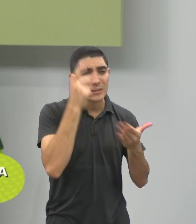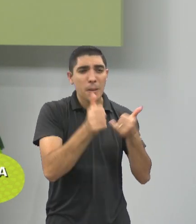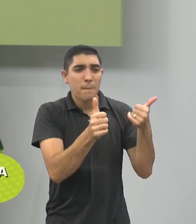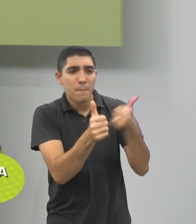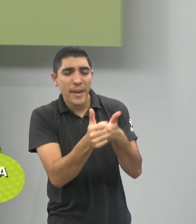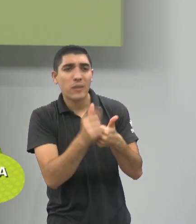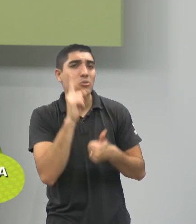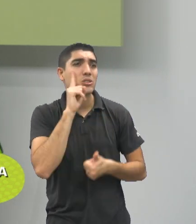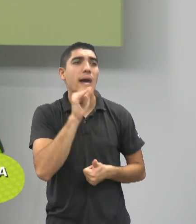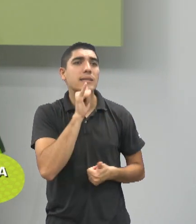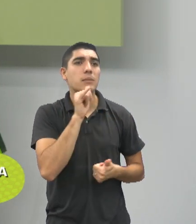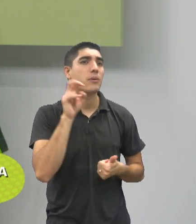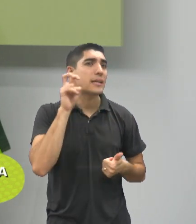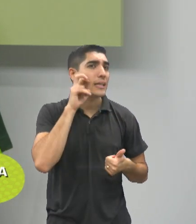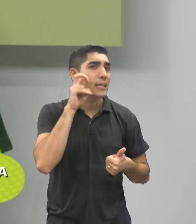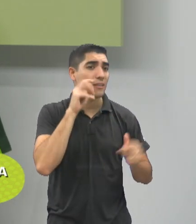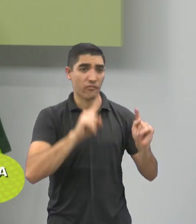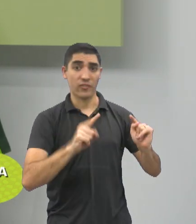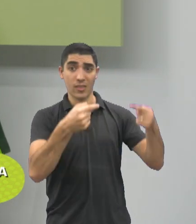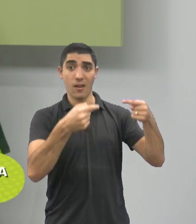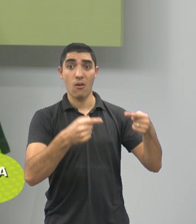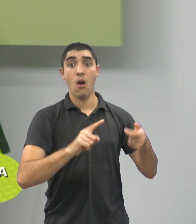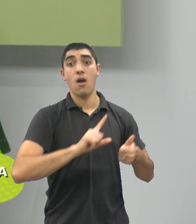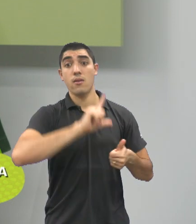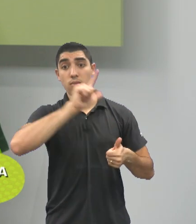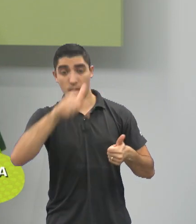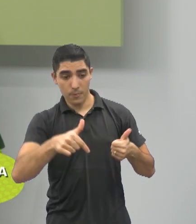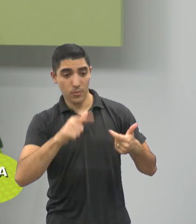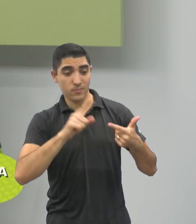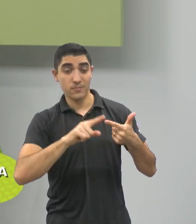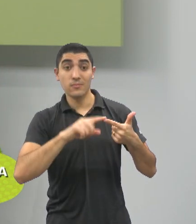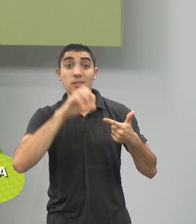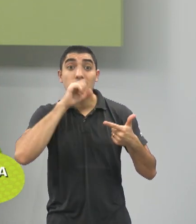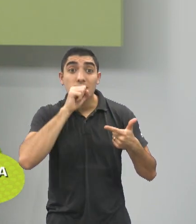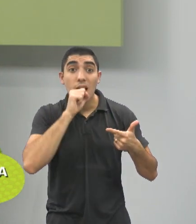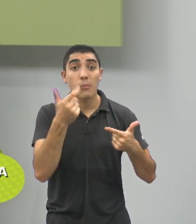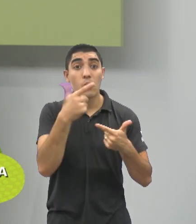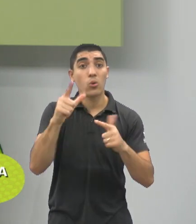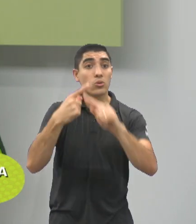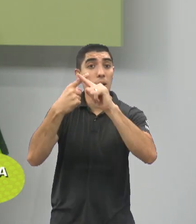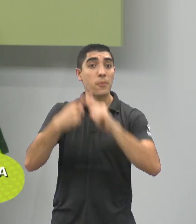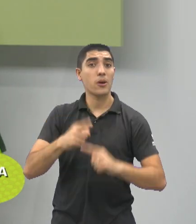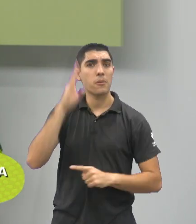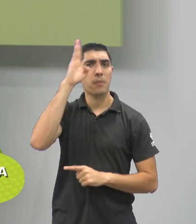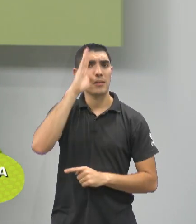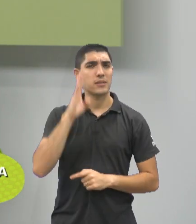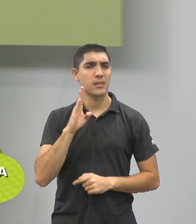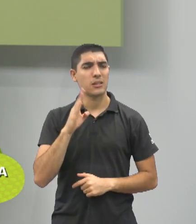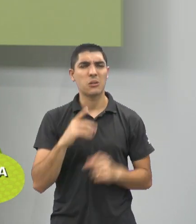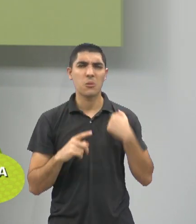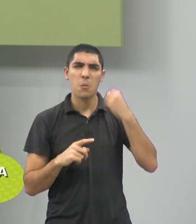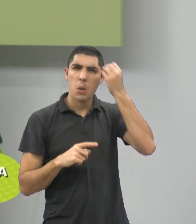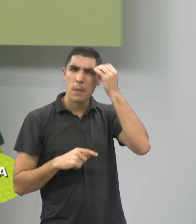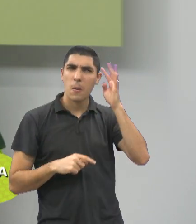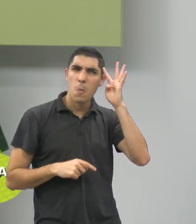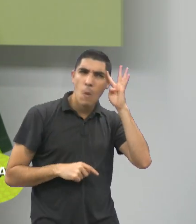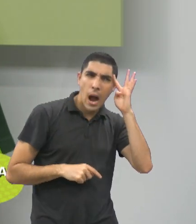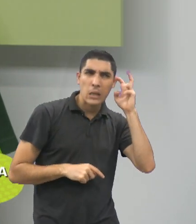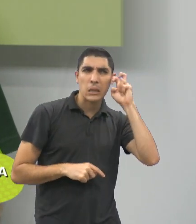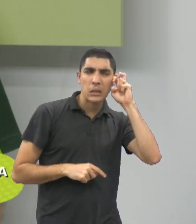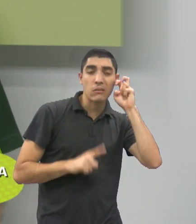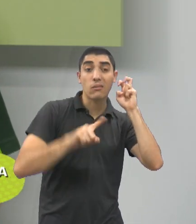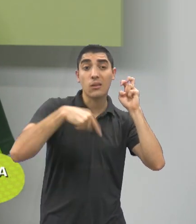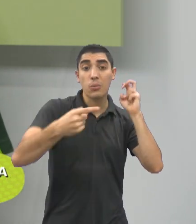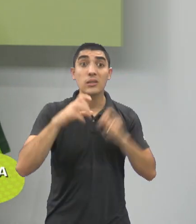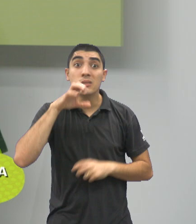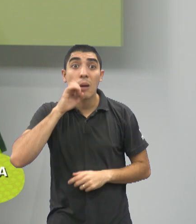quinta-feira, a final do Campeonato Paulista, e no sábado já teve, que foi numa quarta-feira ou numa quinta-feira, e no sábado já teve que